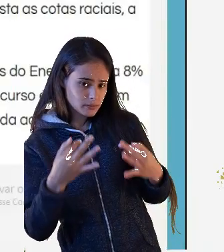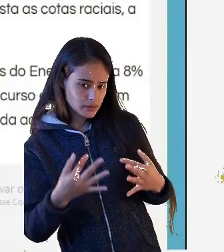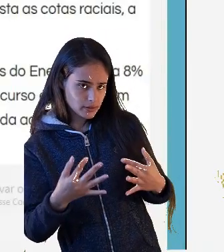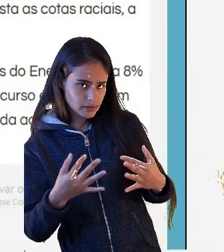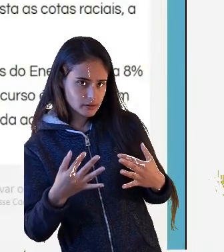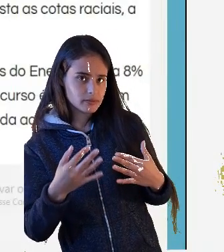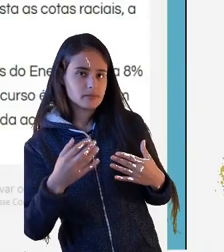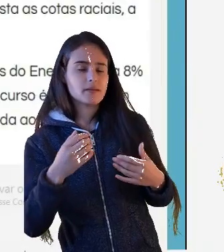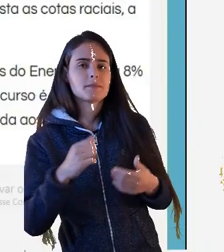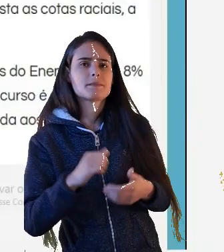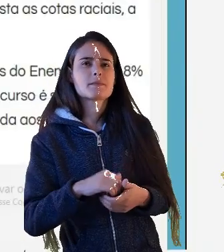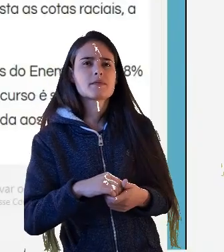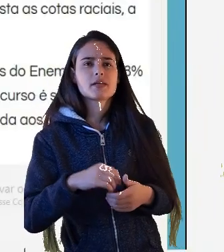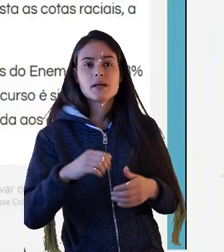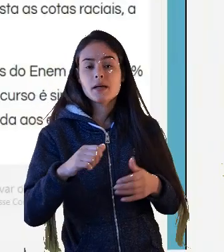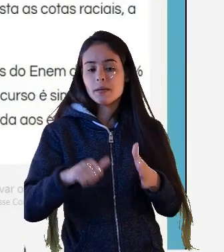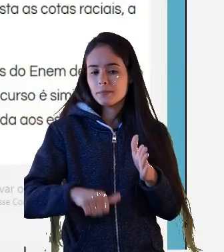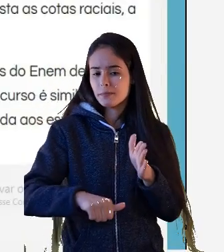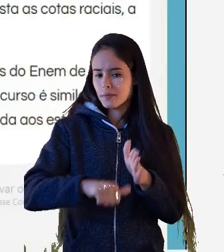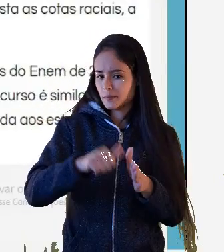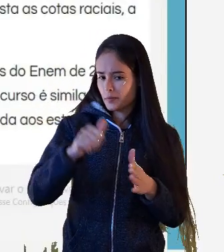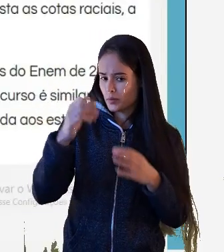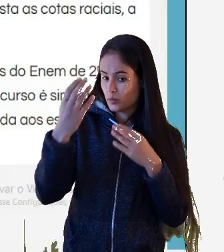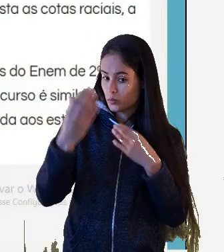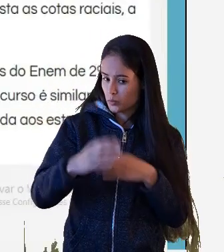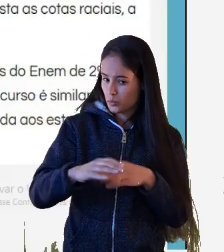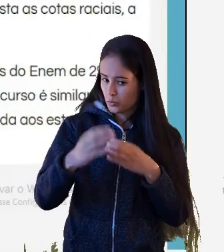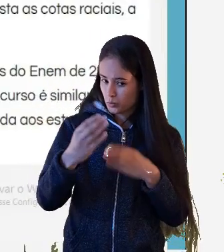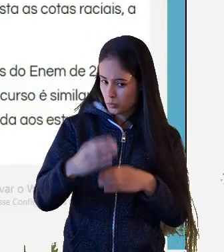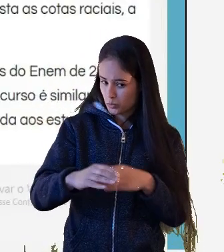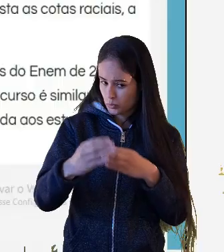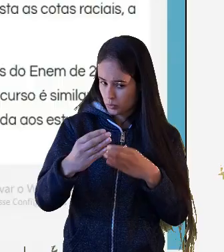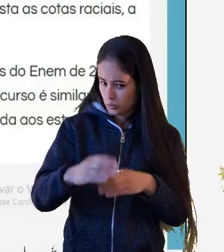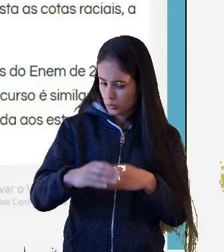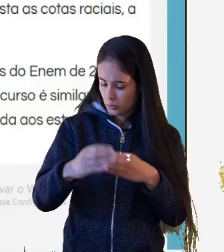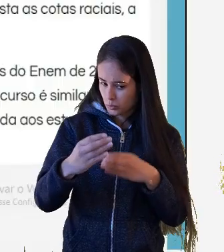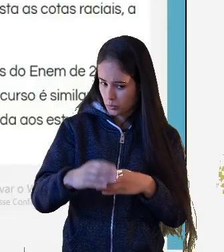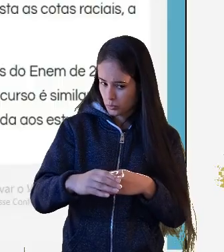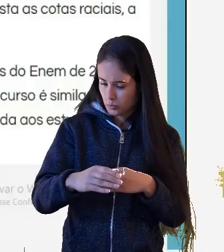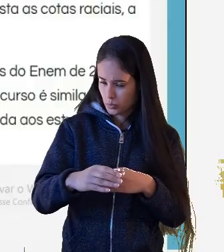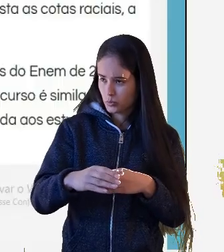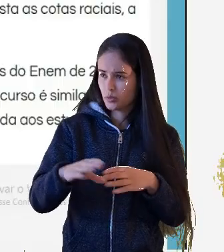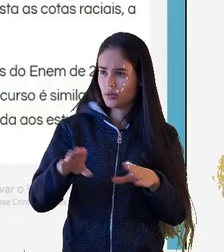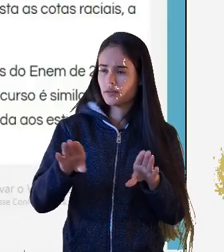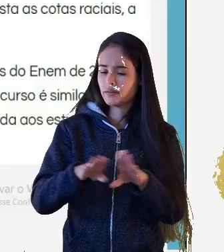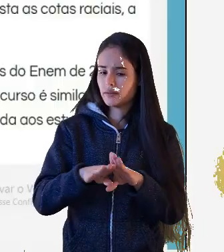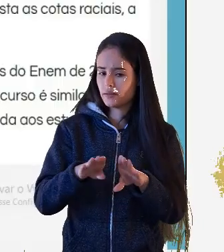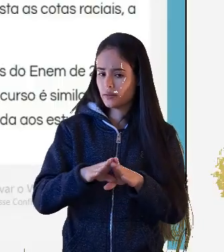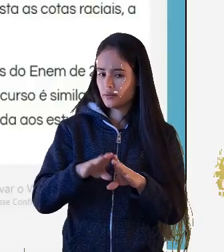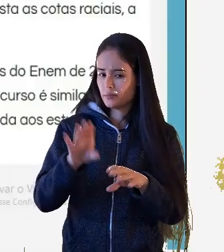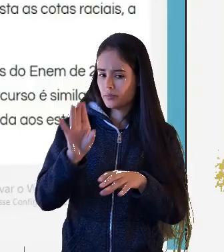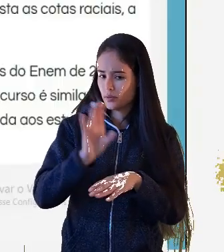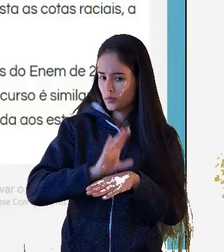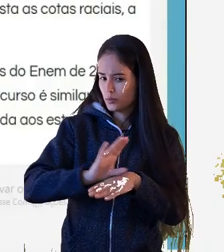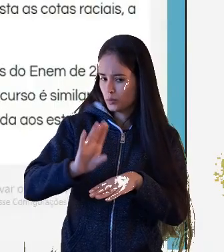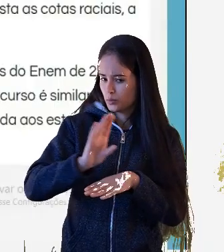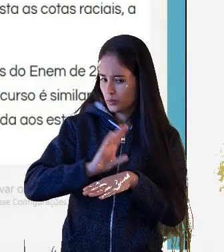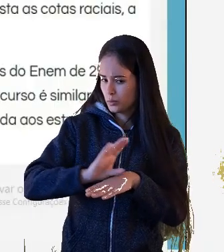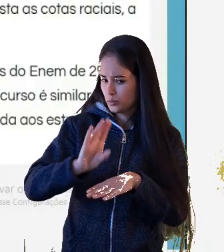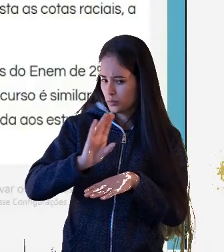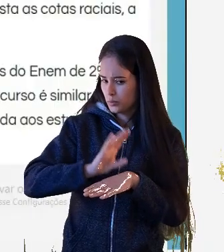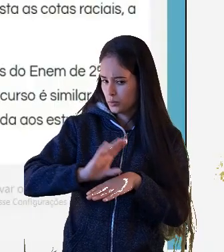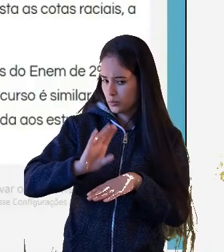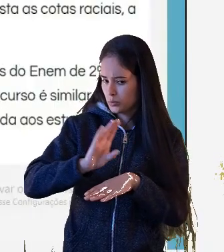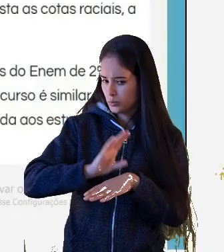nunca mais fazer nada, né, esse ano mesmo eu tive que refazer o curso depois de 2, 3 anos de banca, me atualizar ali num curso